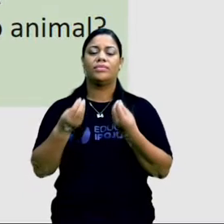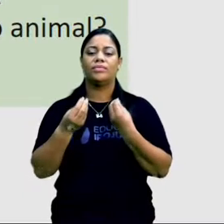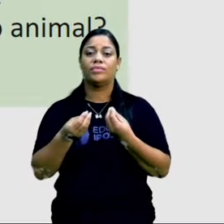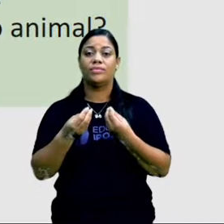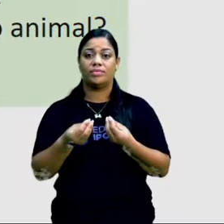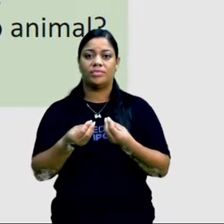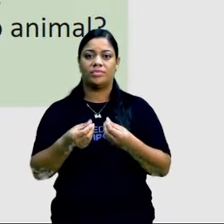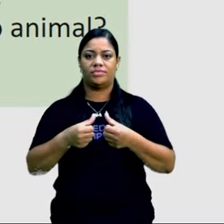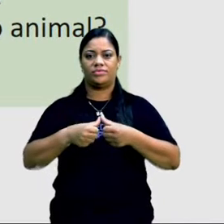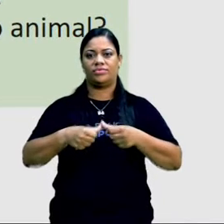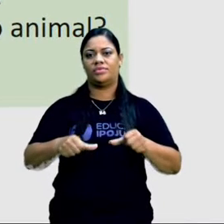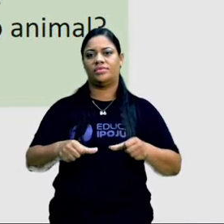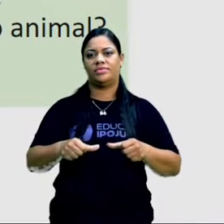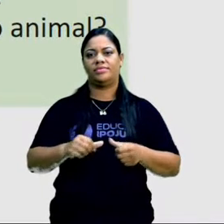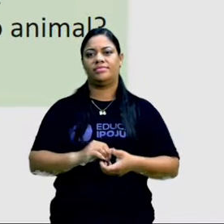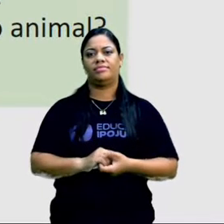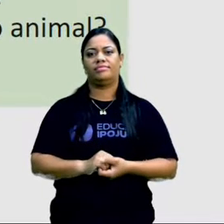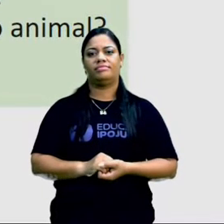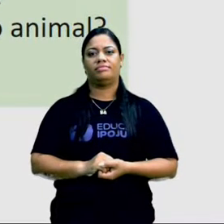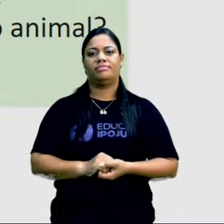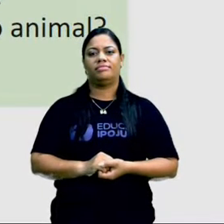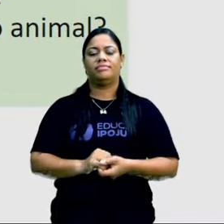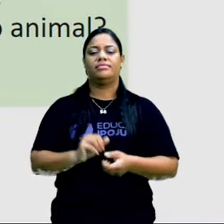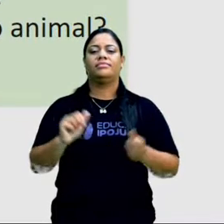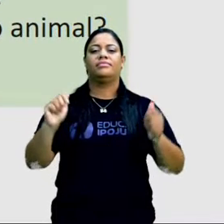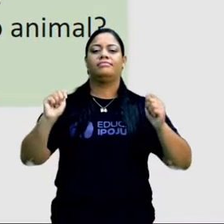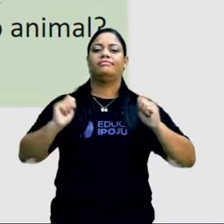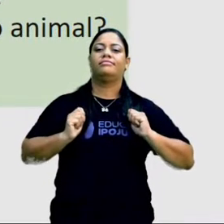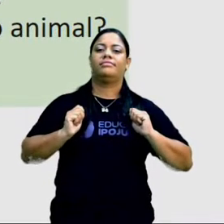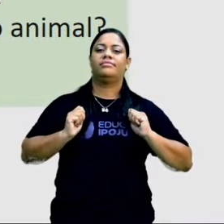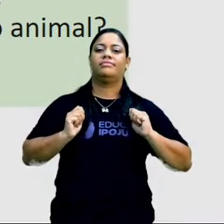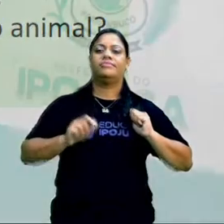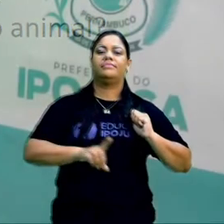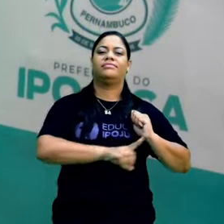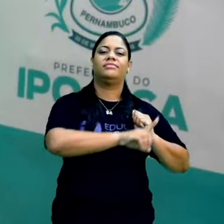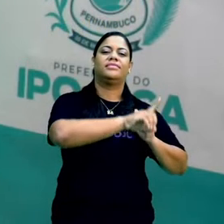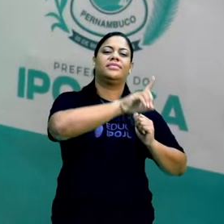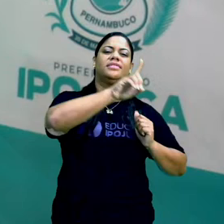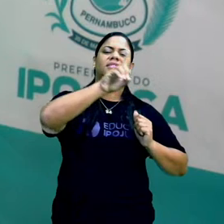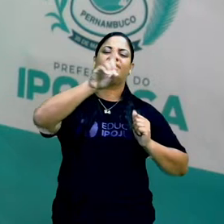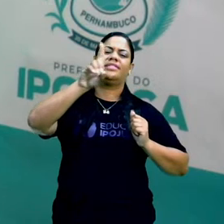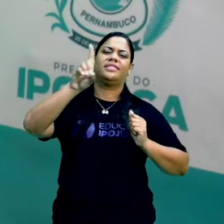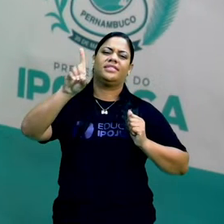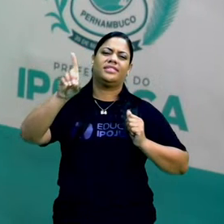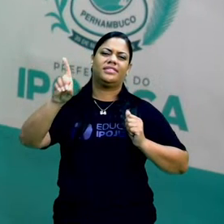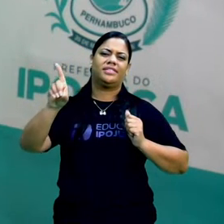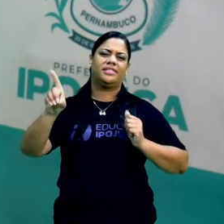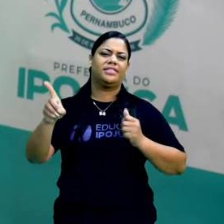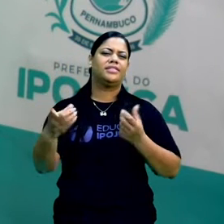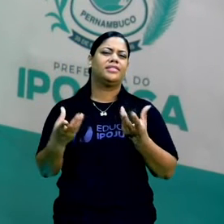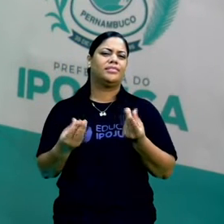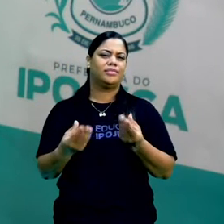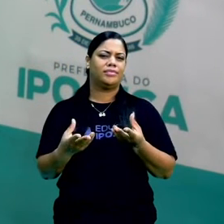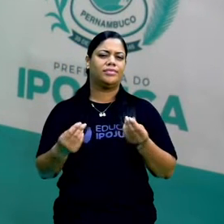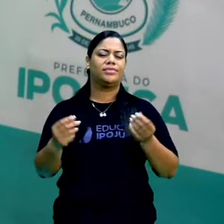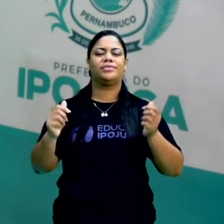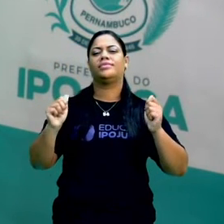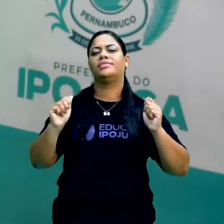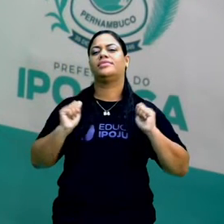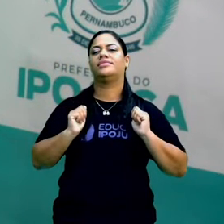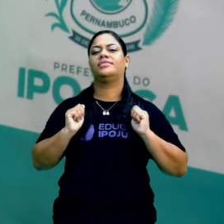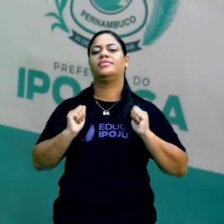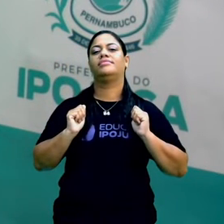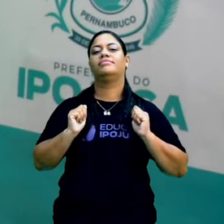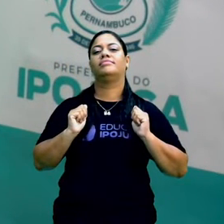ficou. Ah, ele passou um bocado de dias lá de pernas para